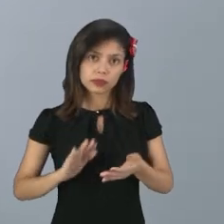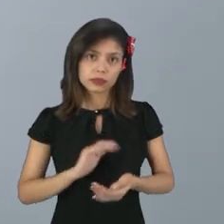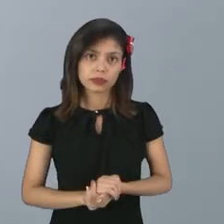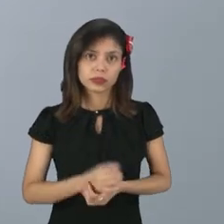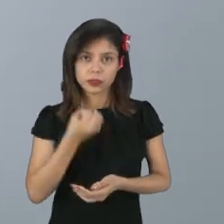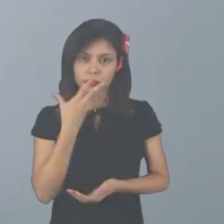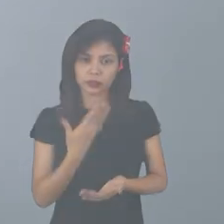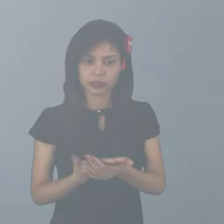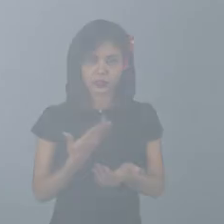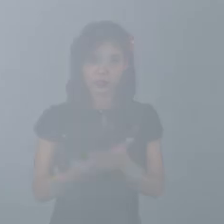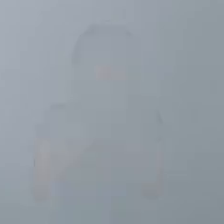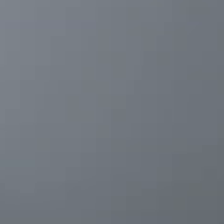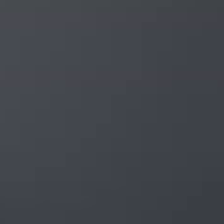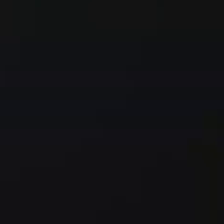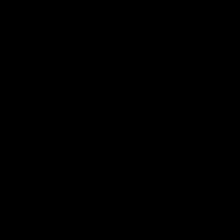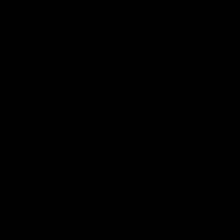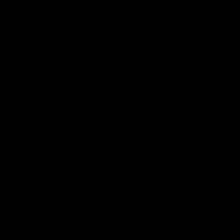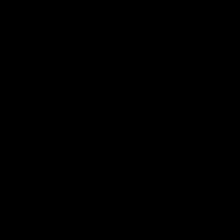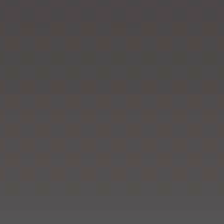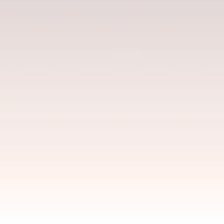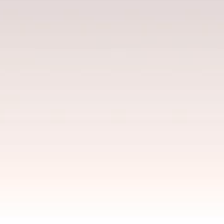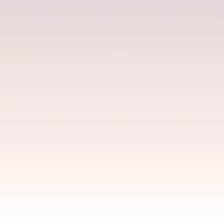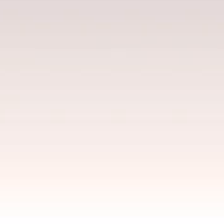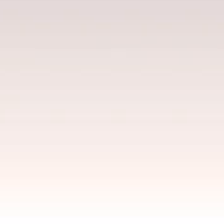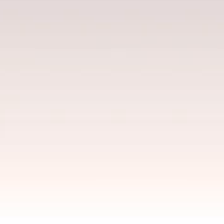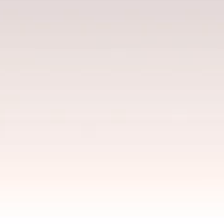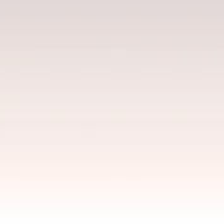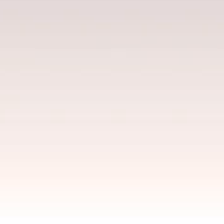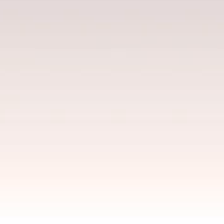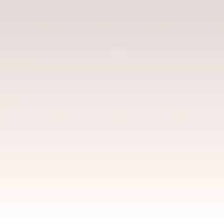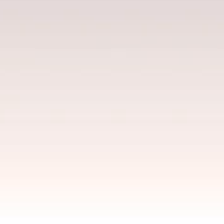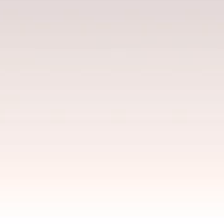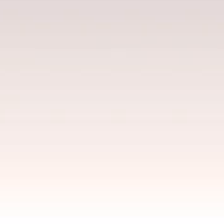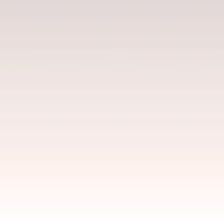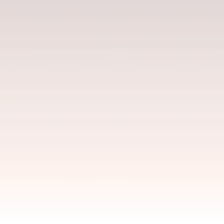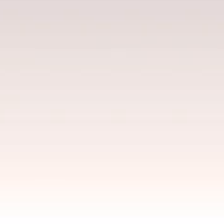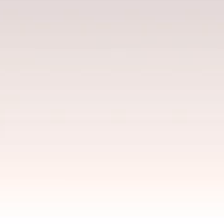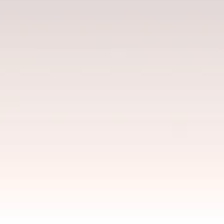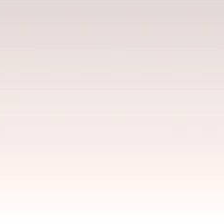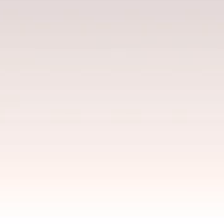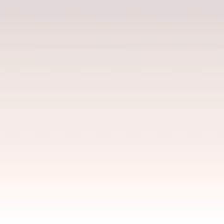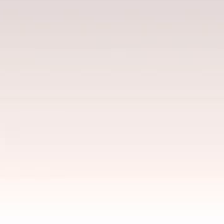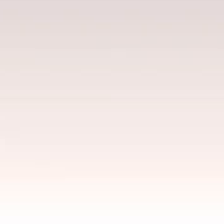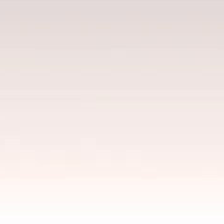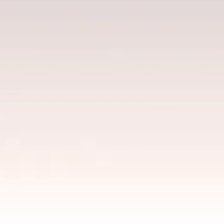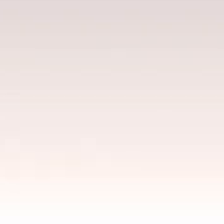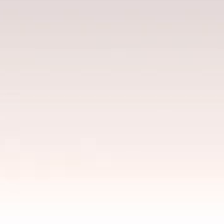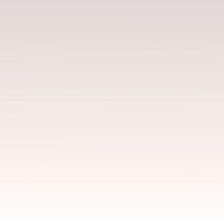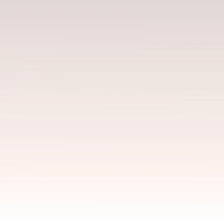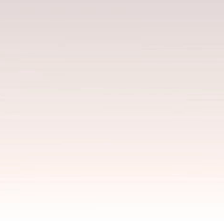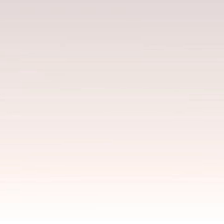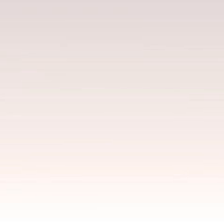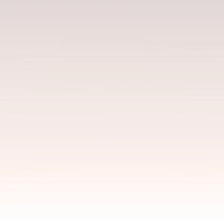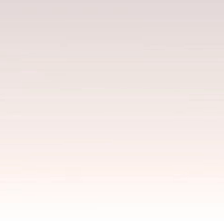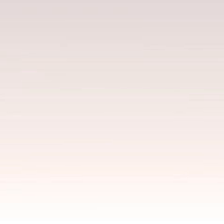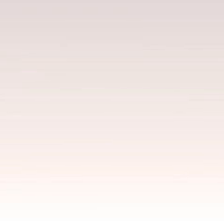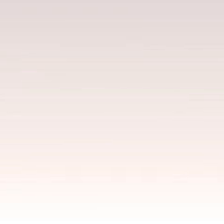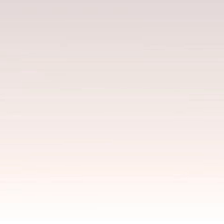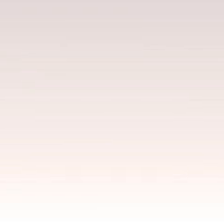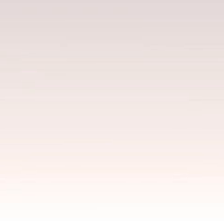Bons estudos e até a próxima E aí E aí